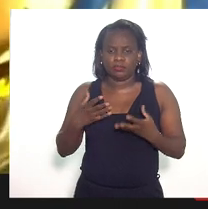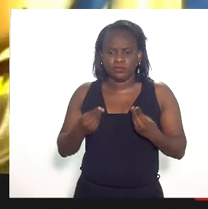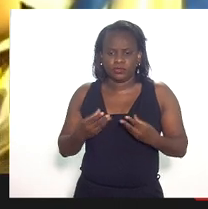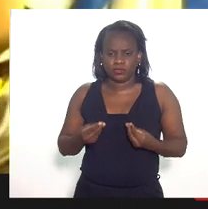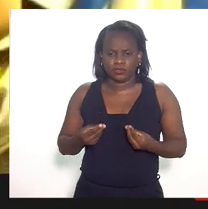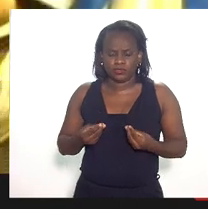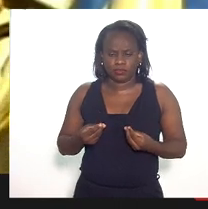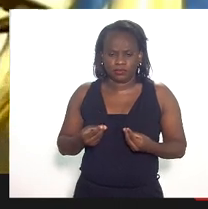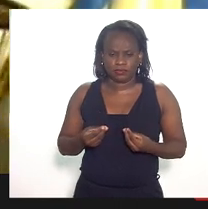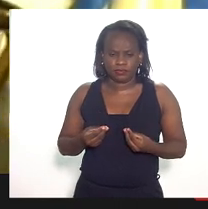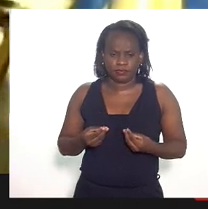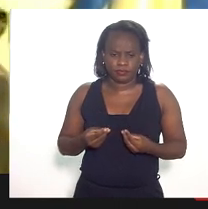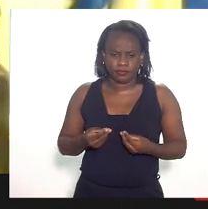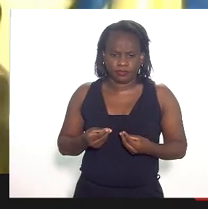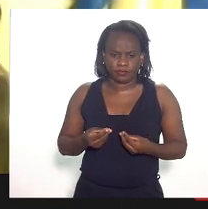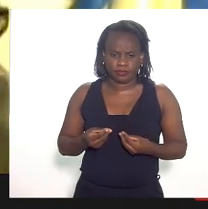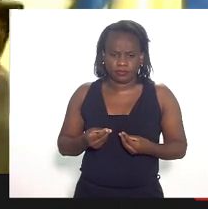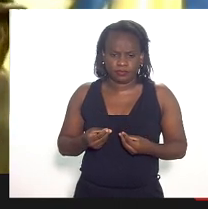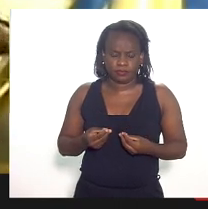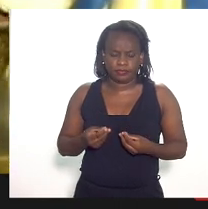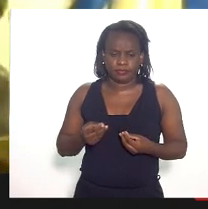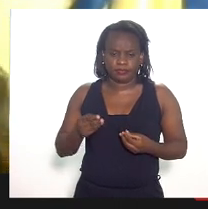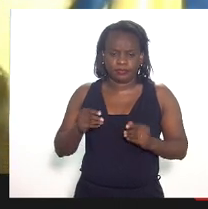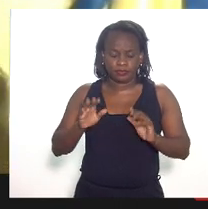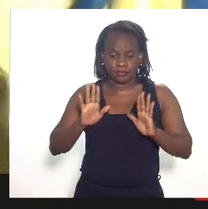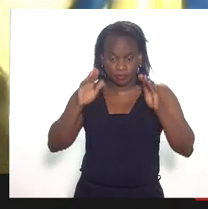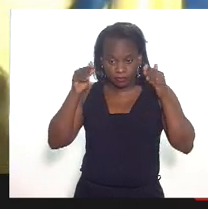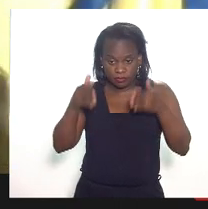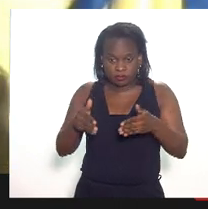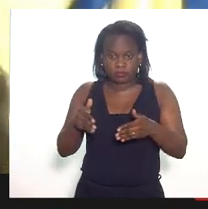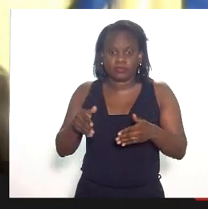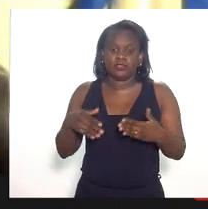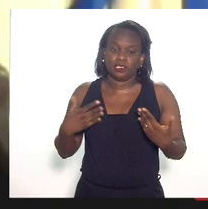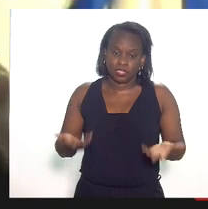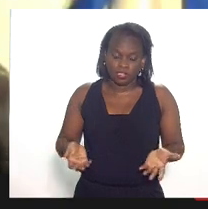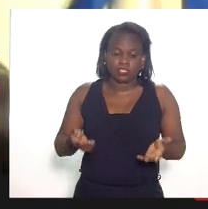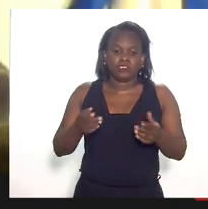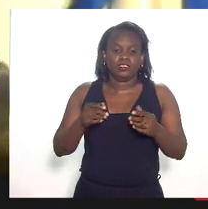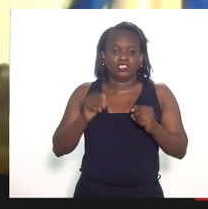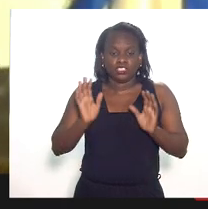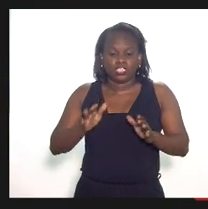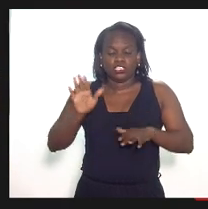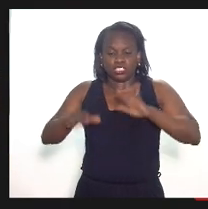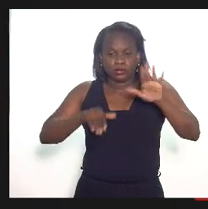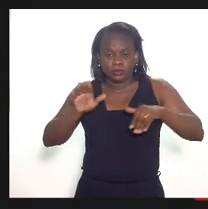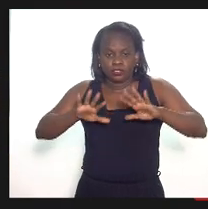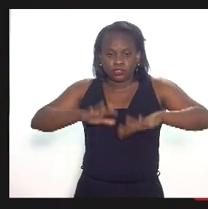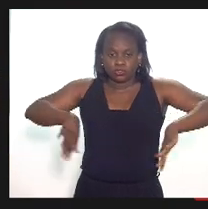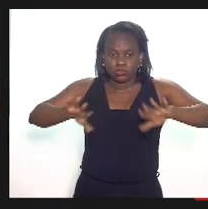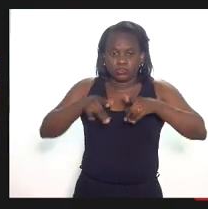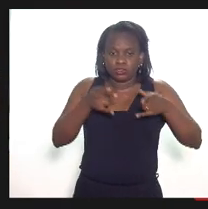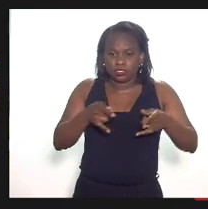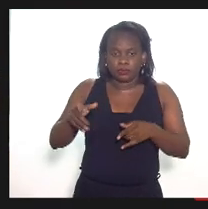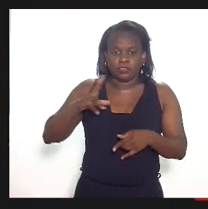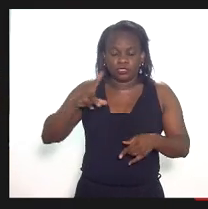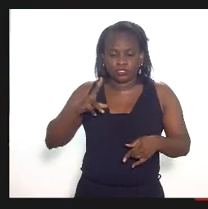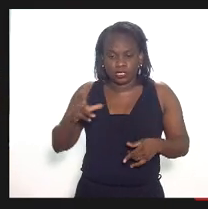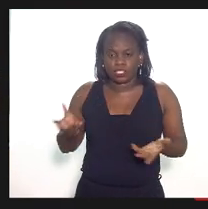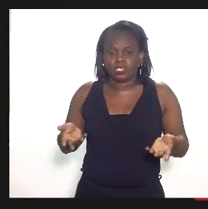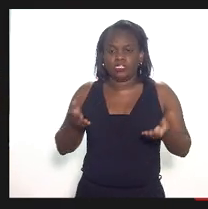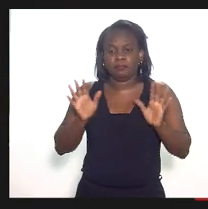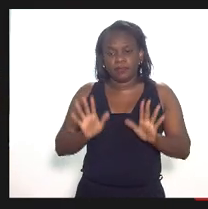bastante, tem dado bastante ênfase. E é isso, fizemos um chamamento público de leitos privados,